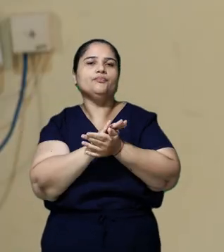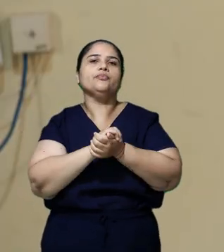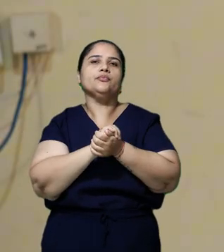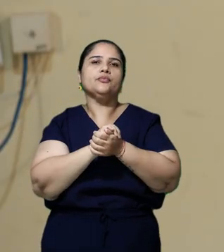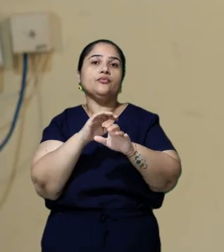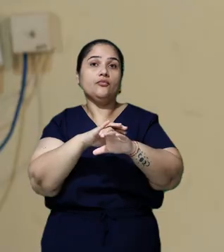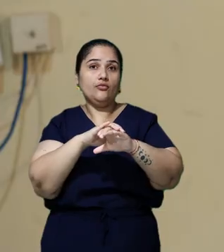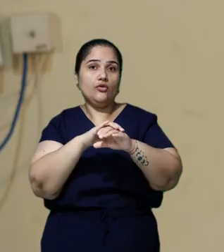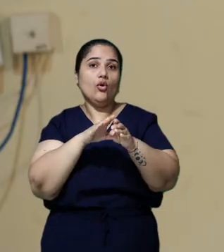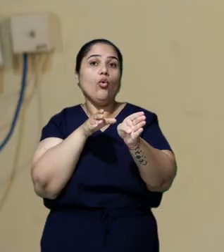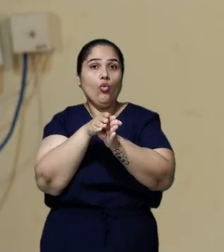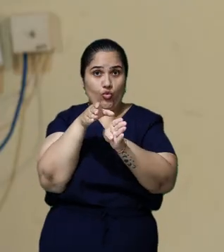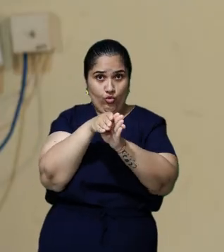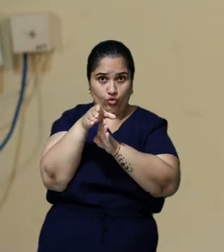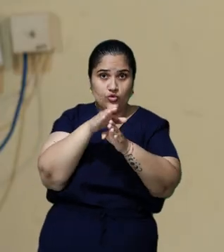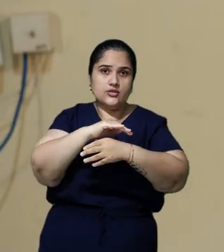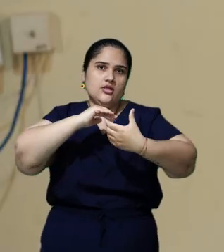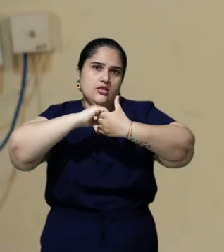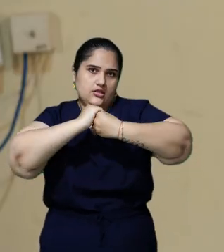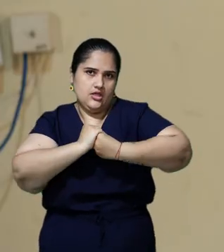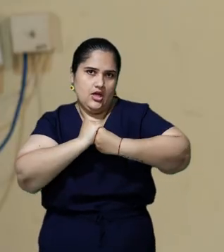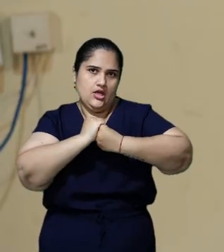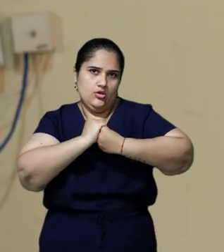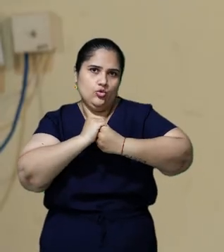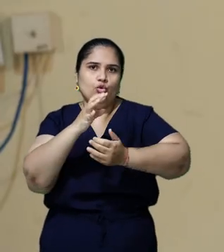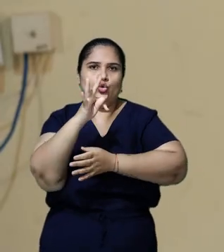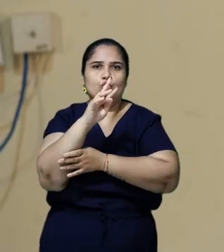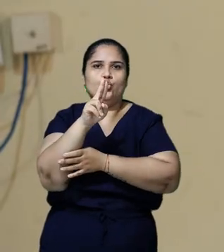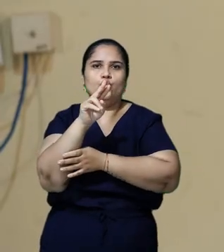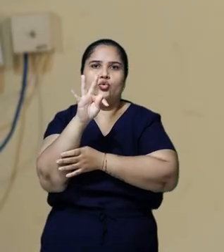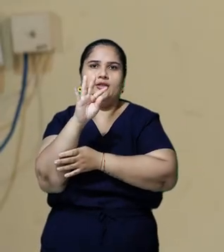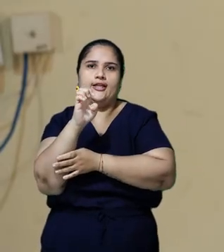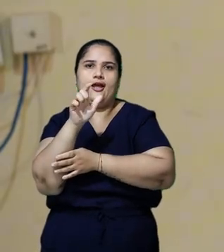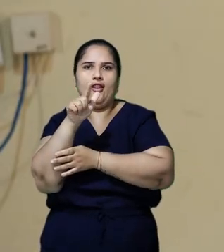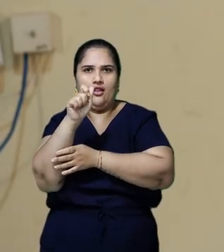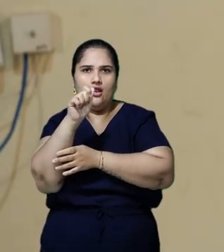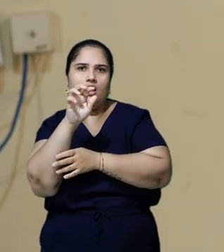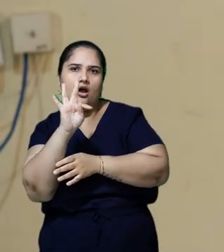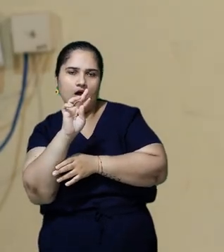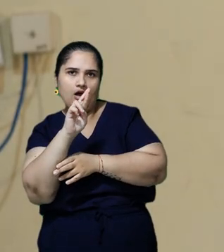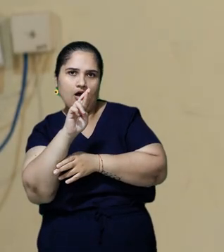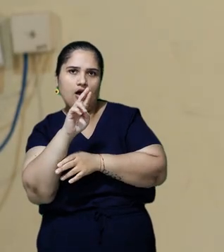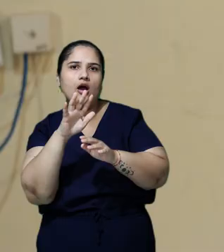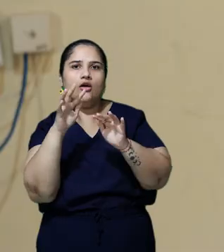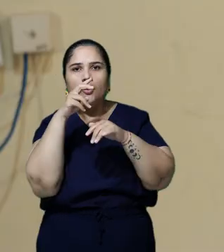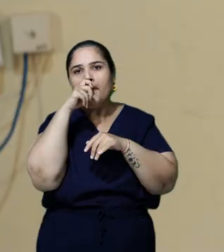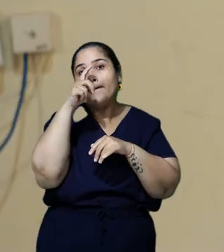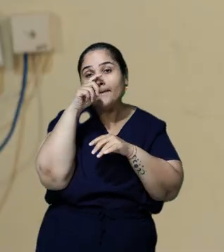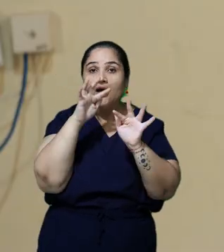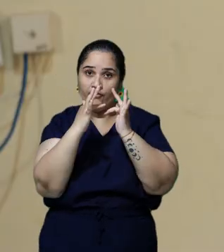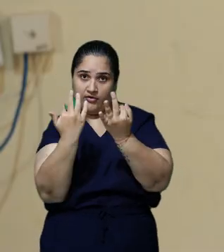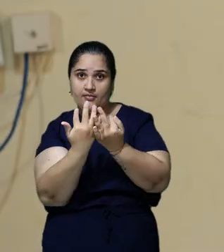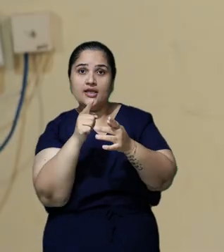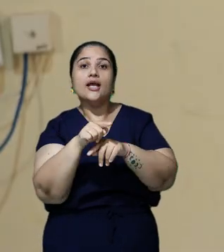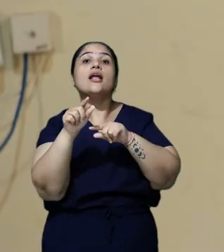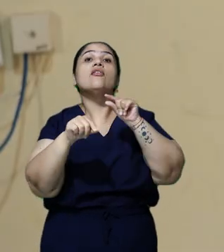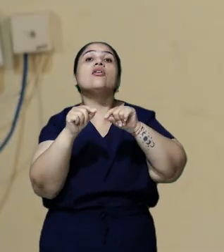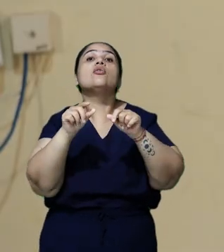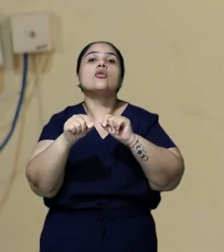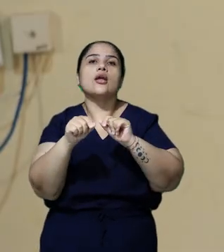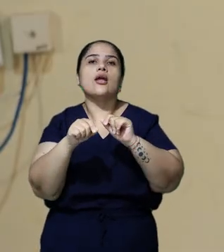órgão autônomo, não jurisdicional, ele zela pelo direito da criança e do